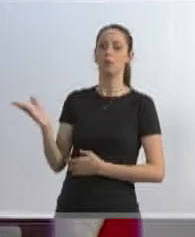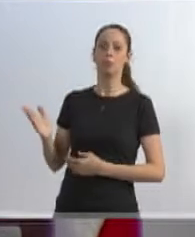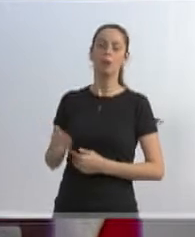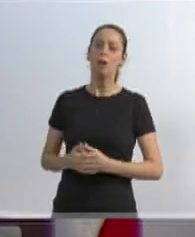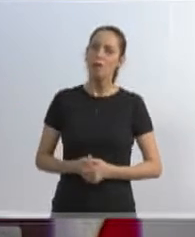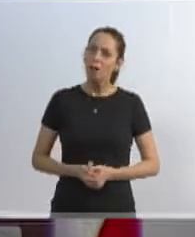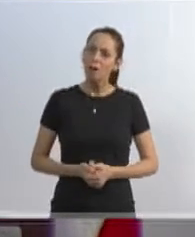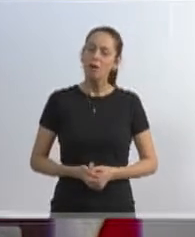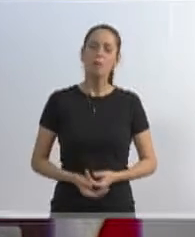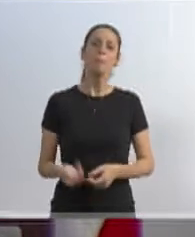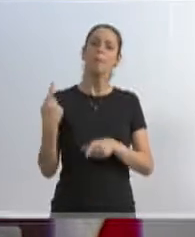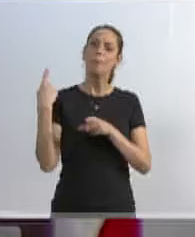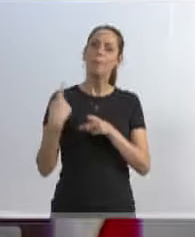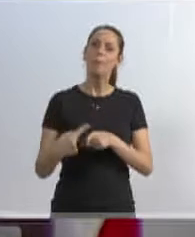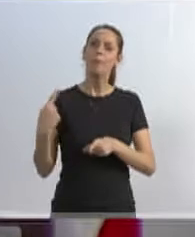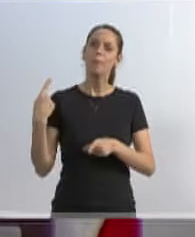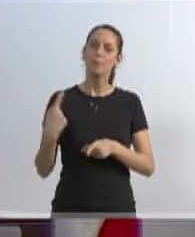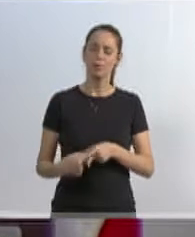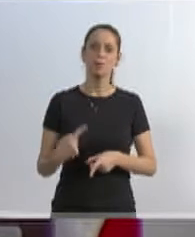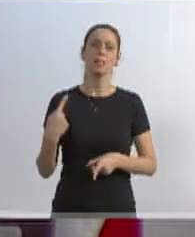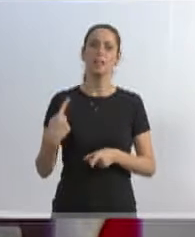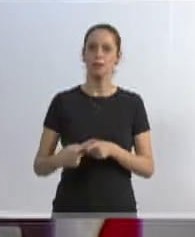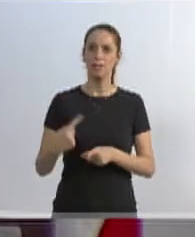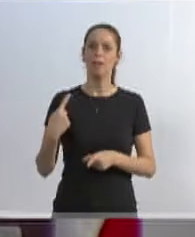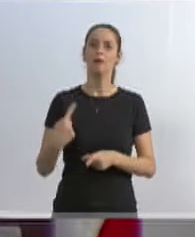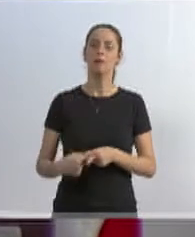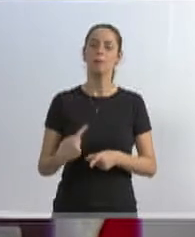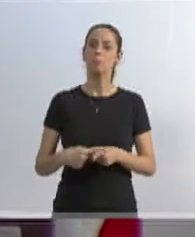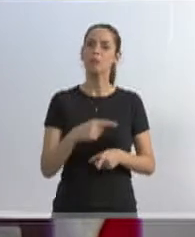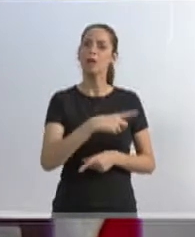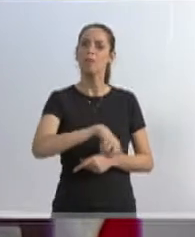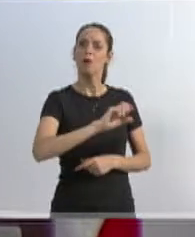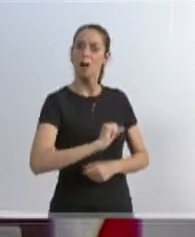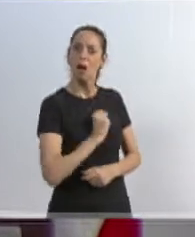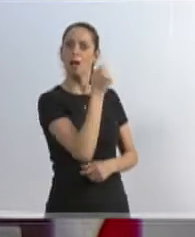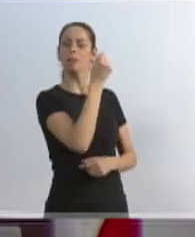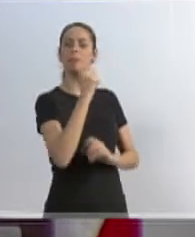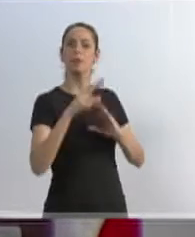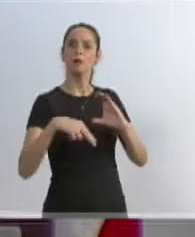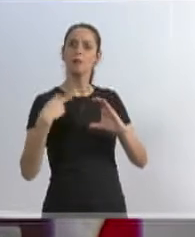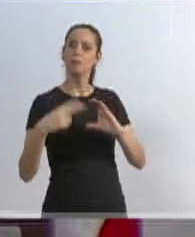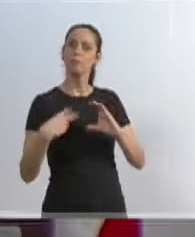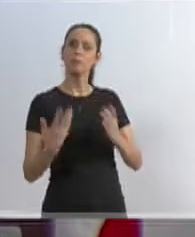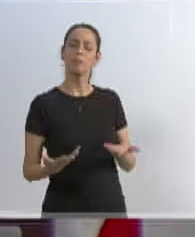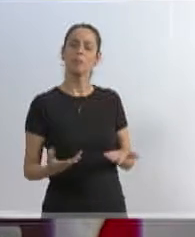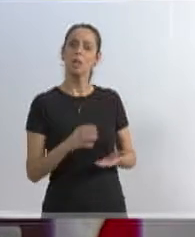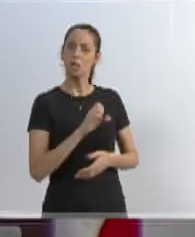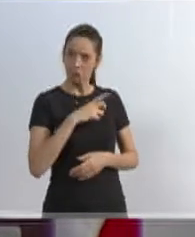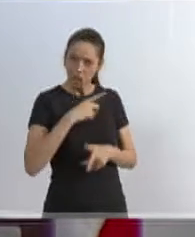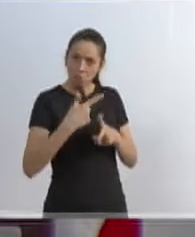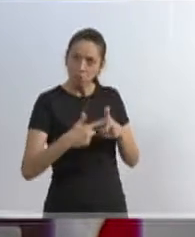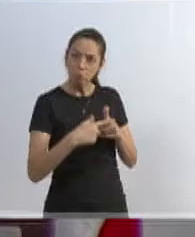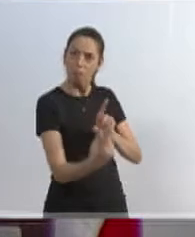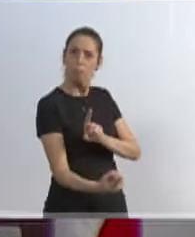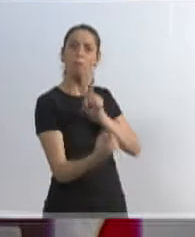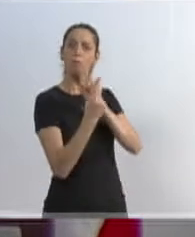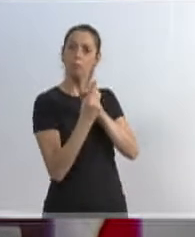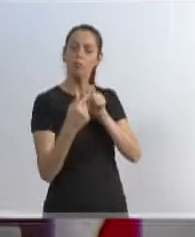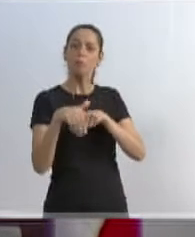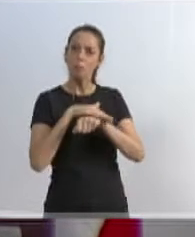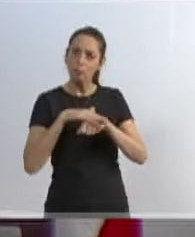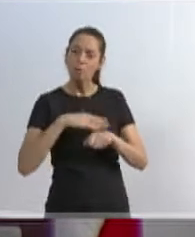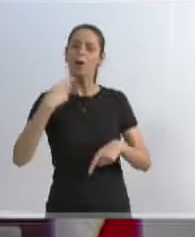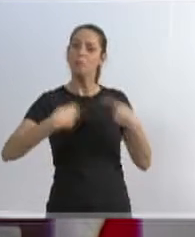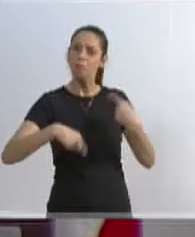porque isso porque tamanha raiva quando esse parlamento que tem algum problema que vem aqui para conversar vamos discutir